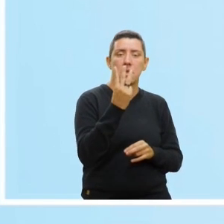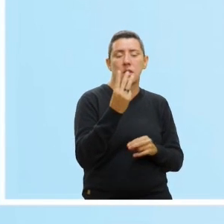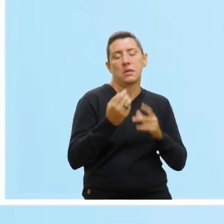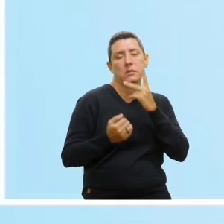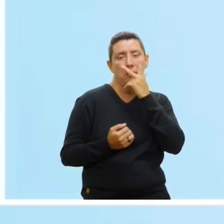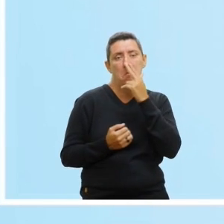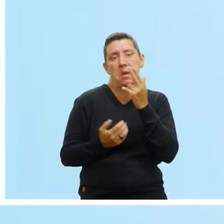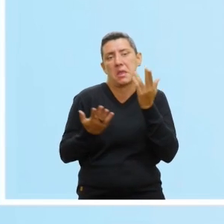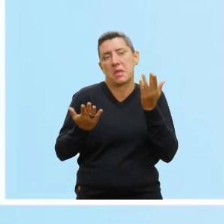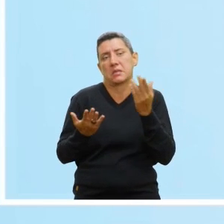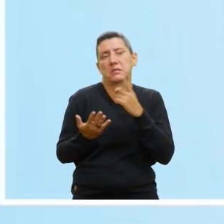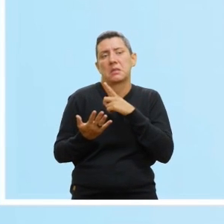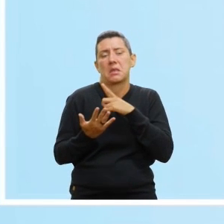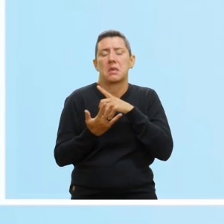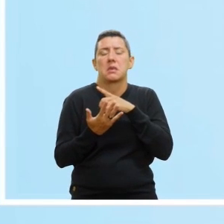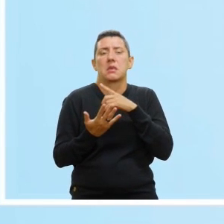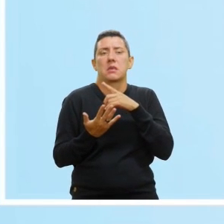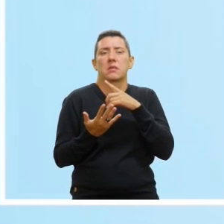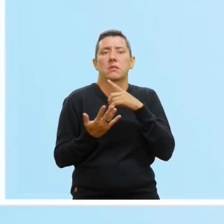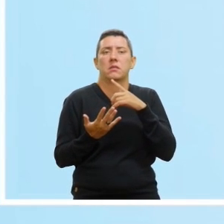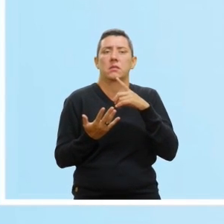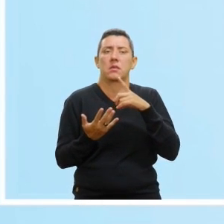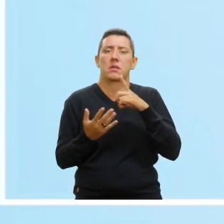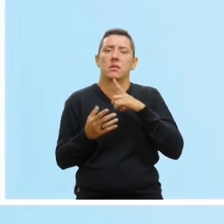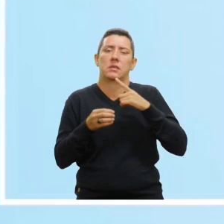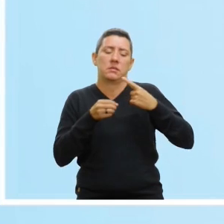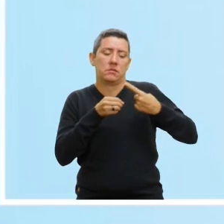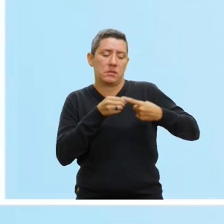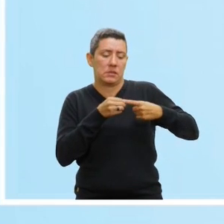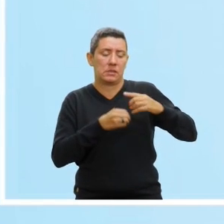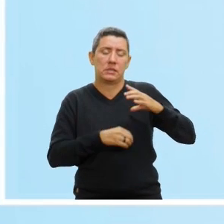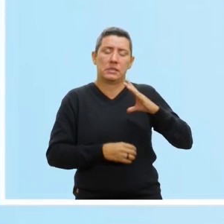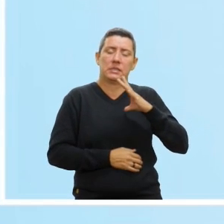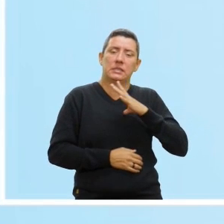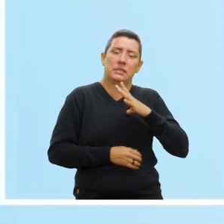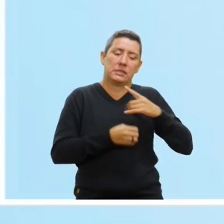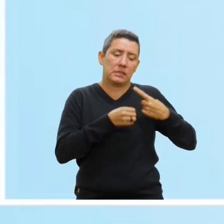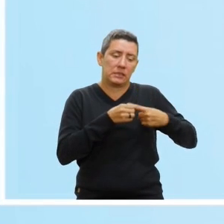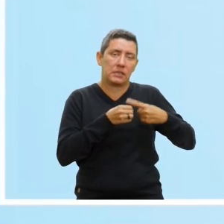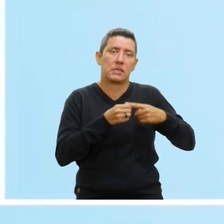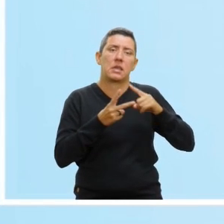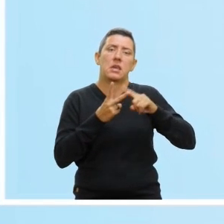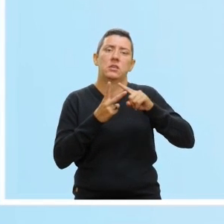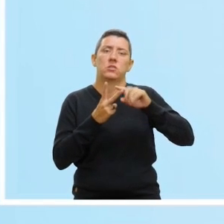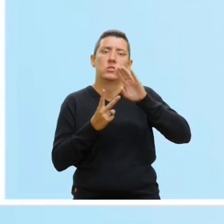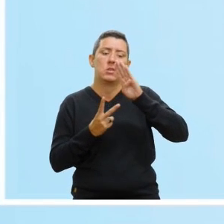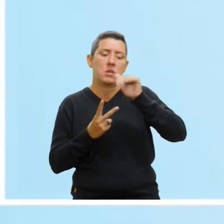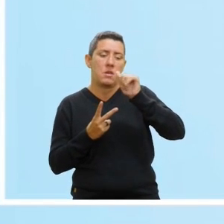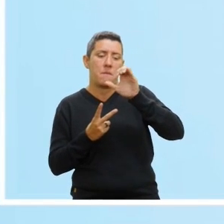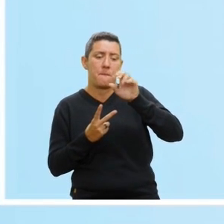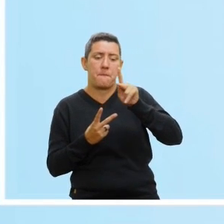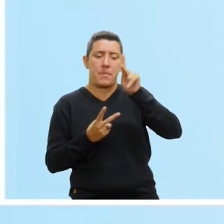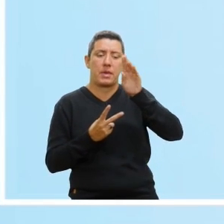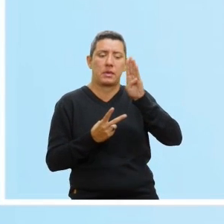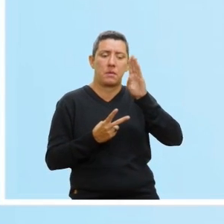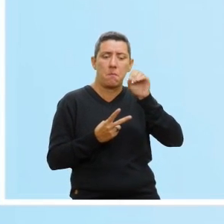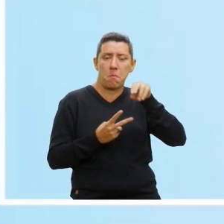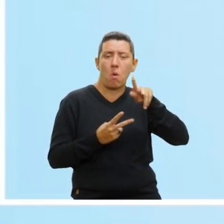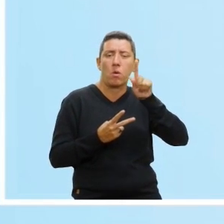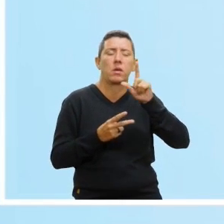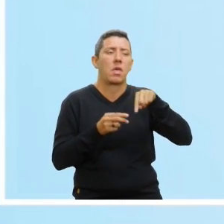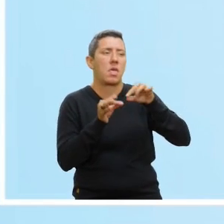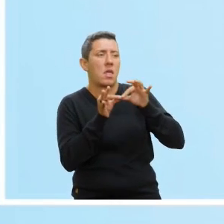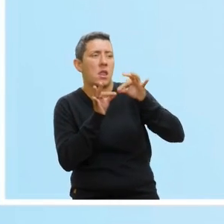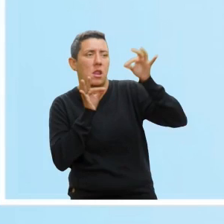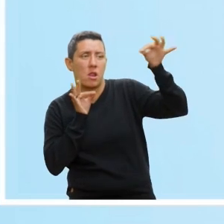redes metros, né, redes das cidades, redes de backbone, que são longas distâncias, interconexão